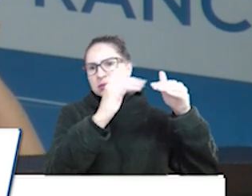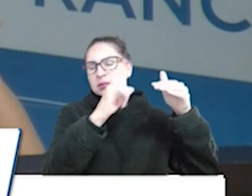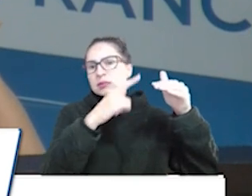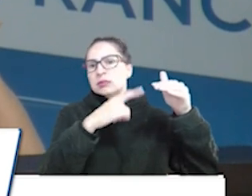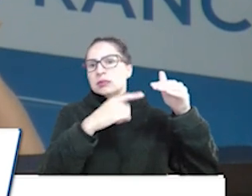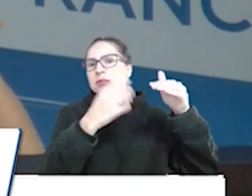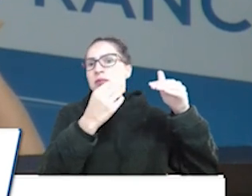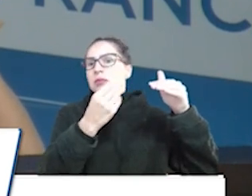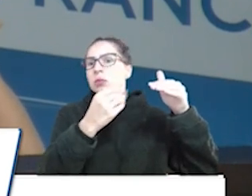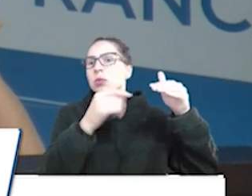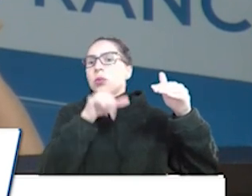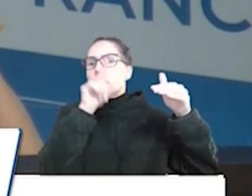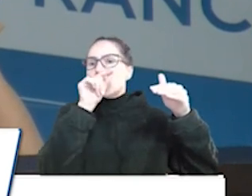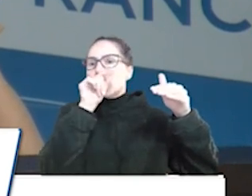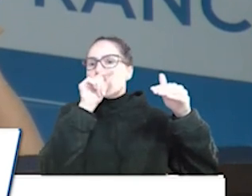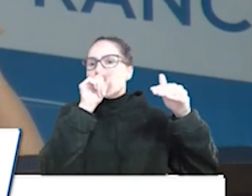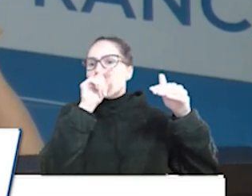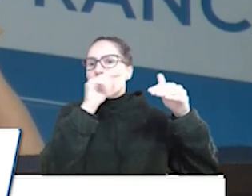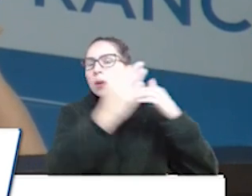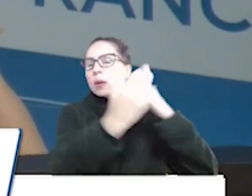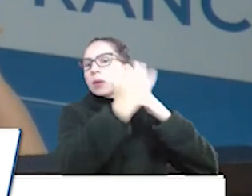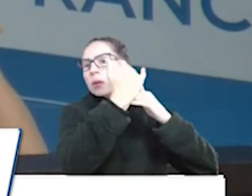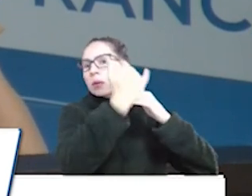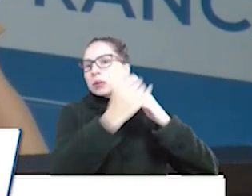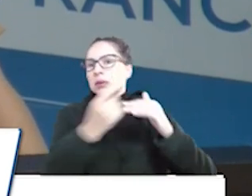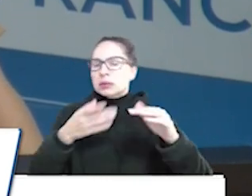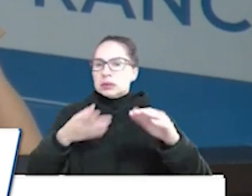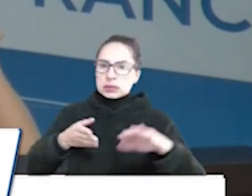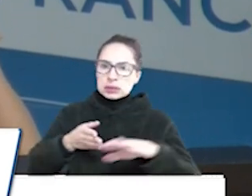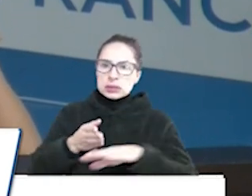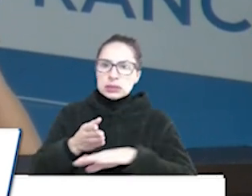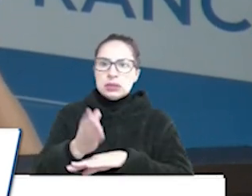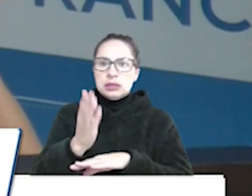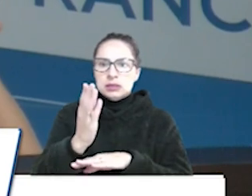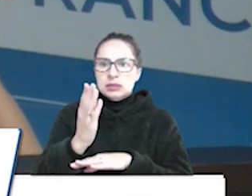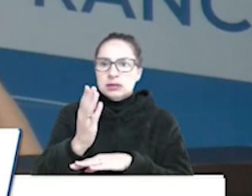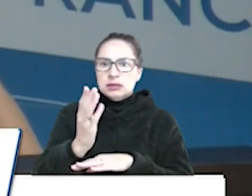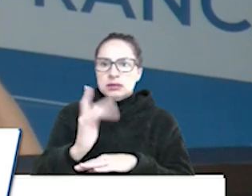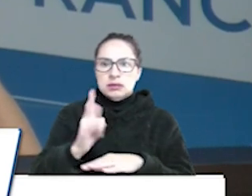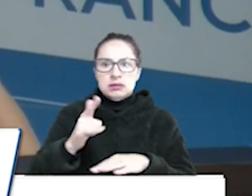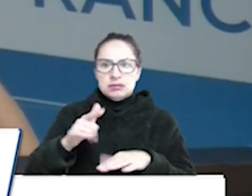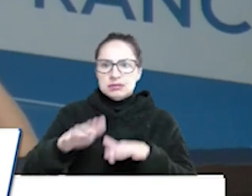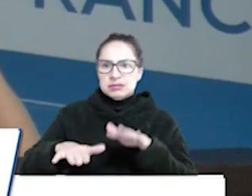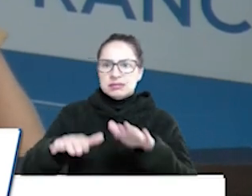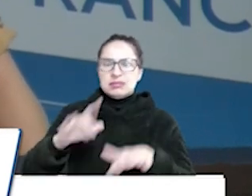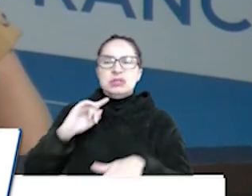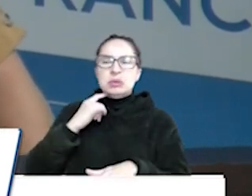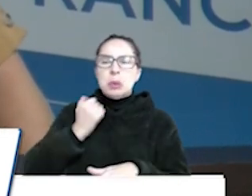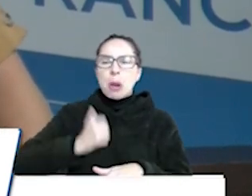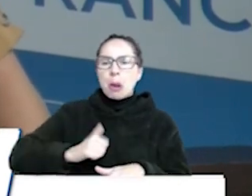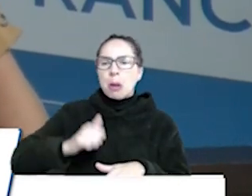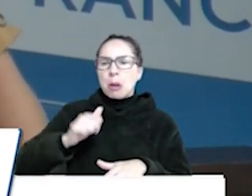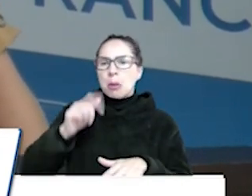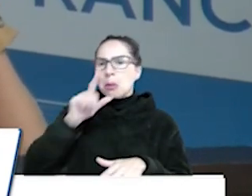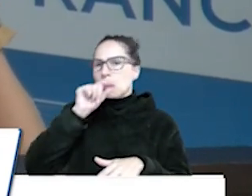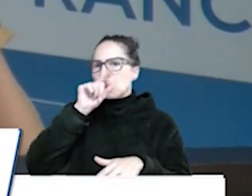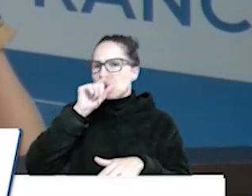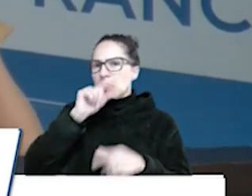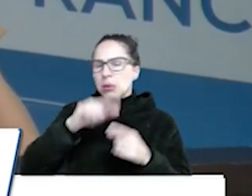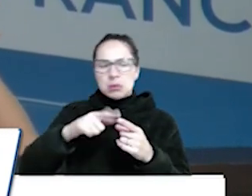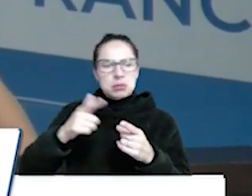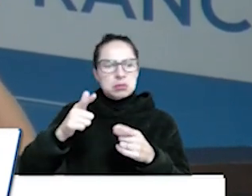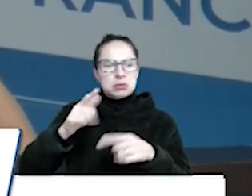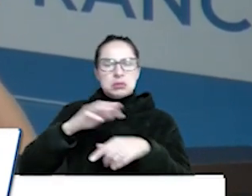faz muito tempo. Então você entra já pisando nos dejetos de pombos nas